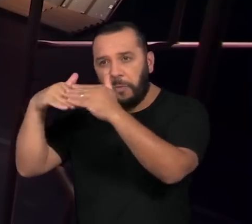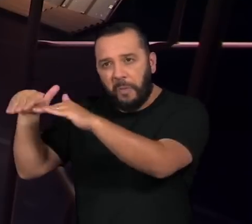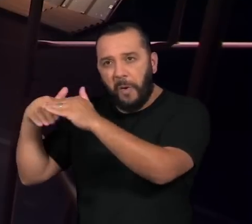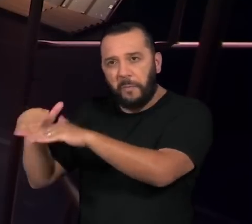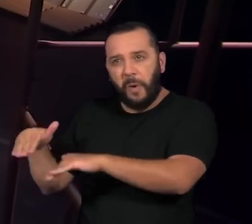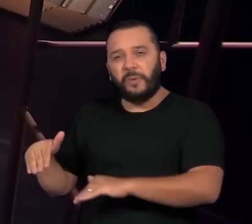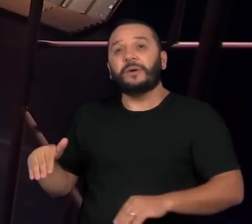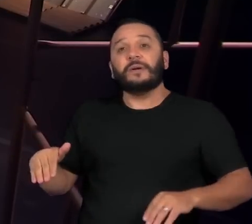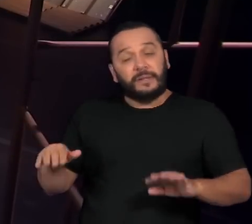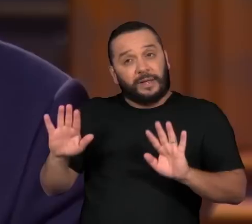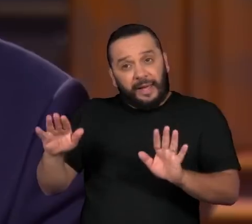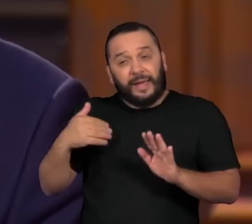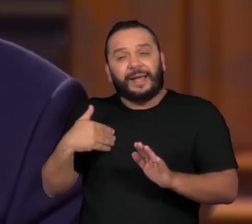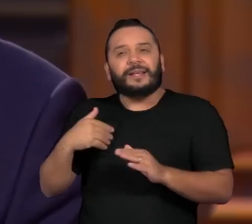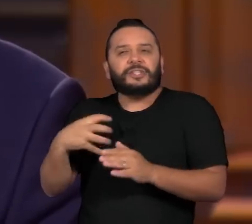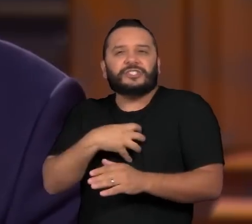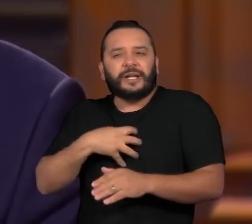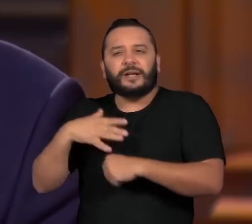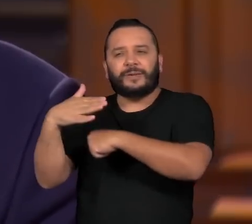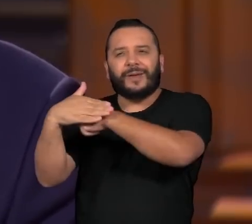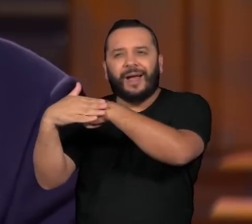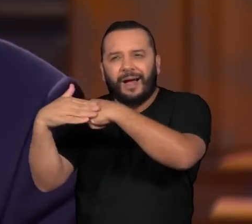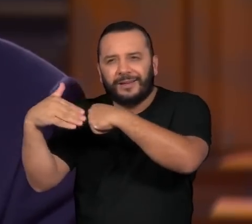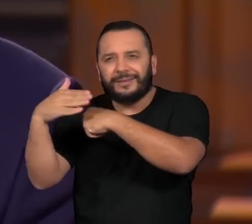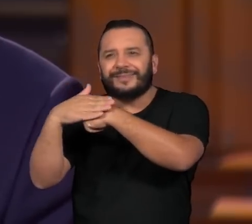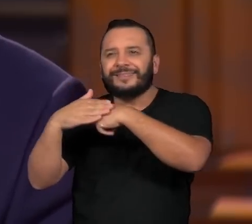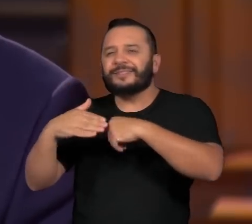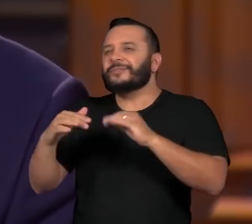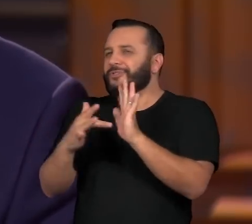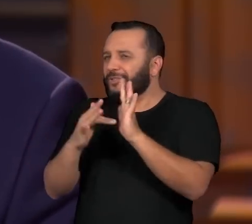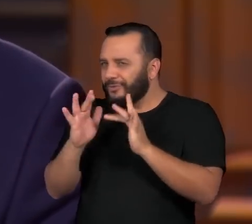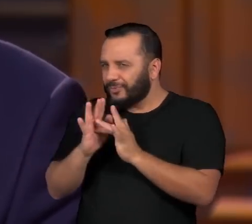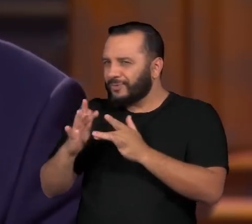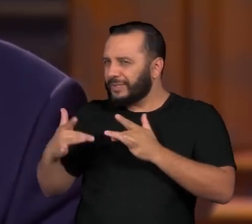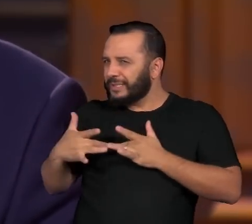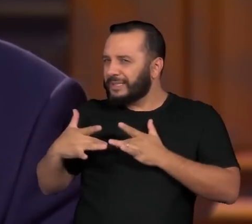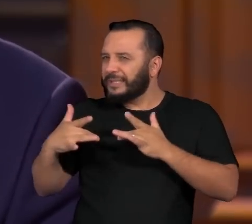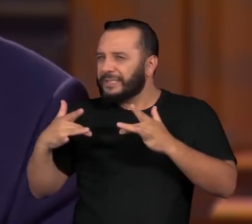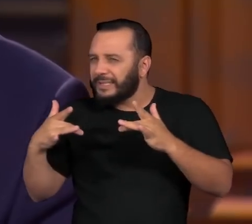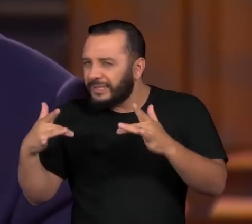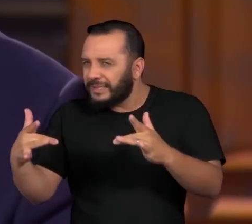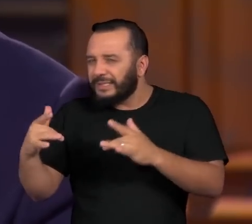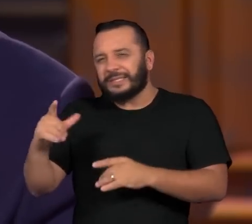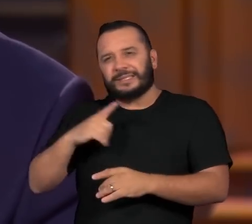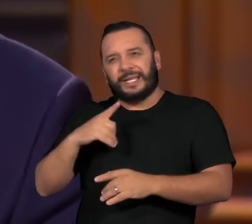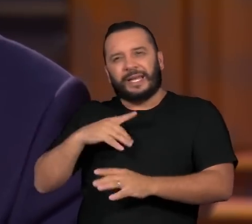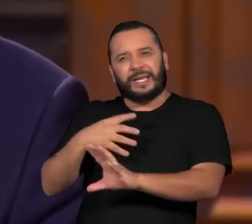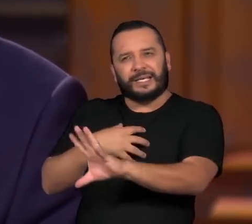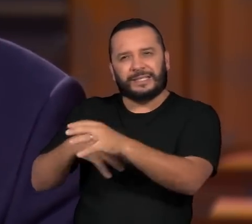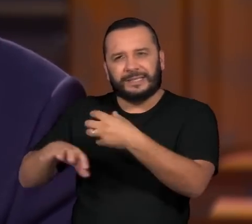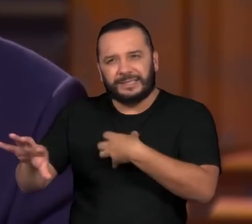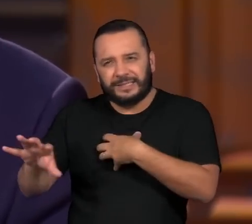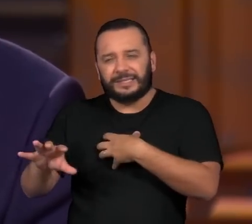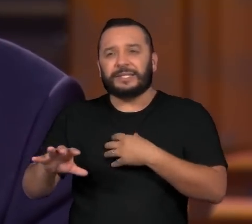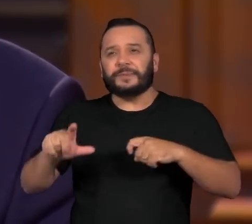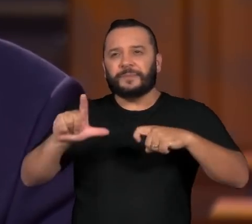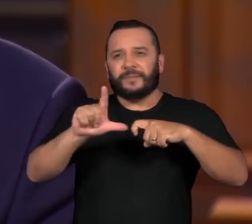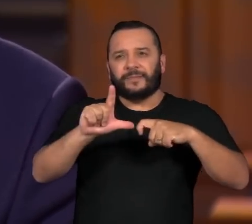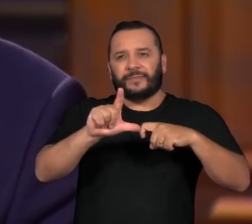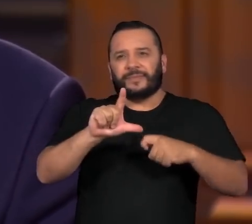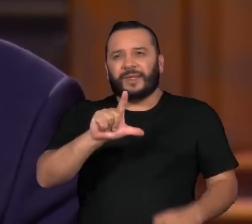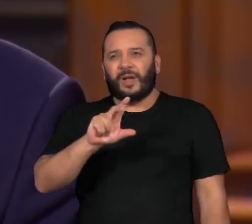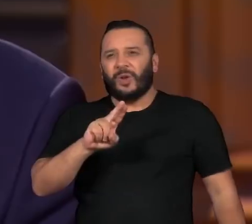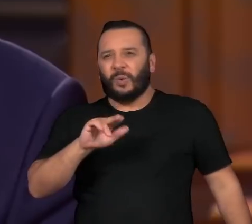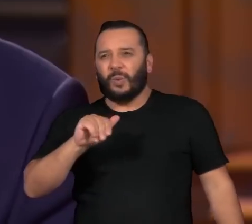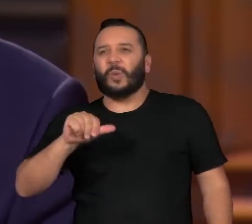extremamente terno, um coração de profunda compaixão. Lucas, que é o evangelista da